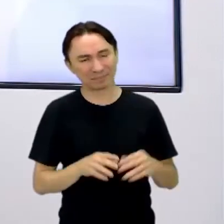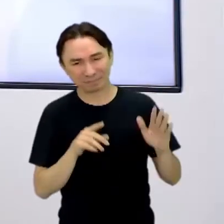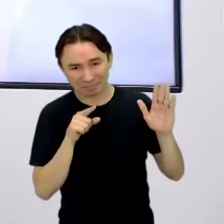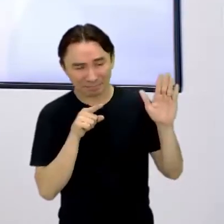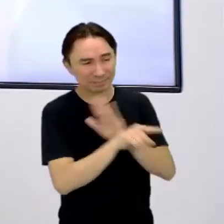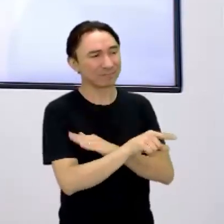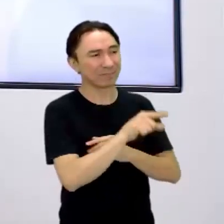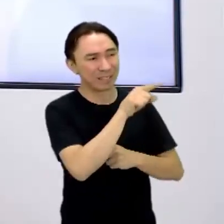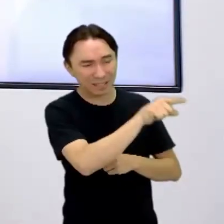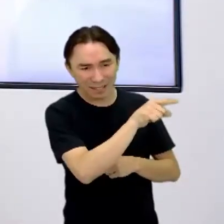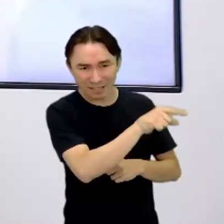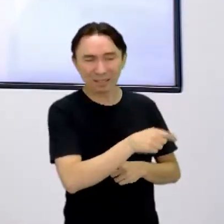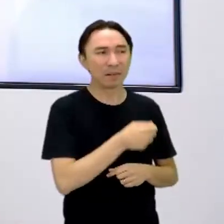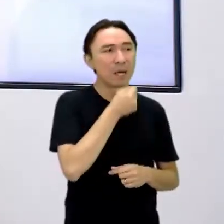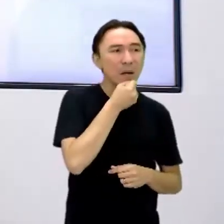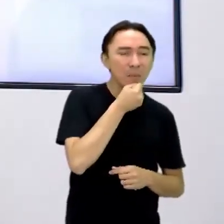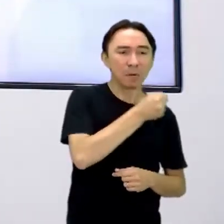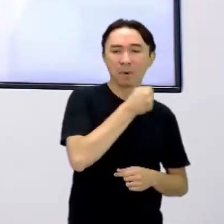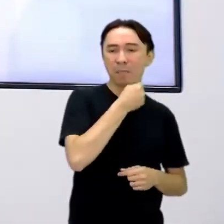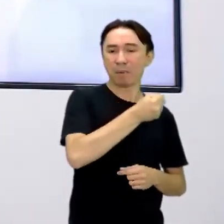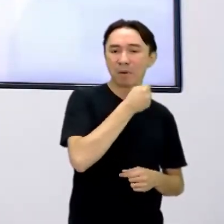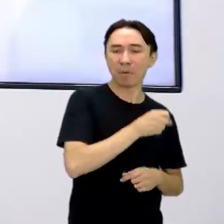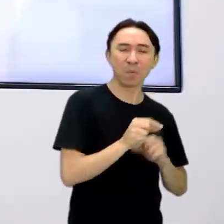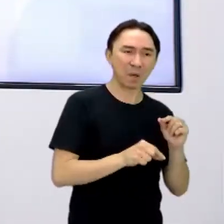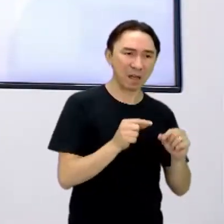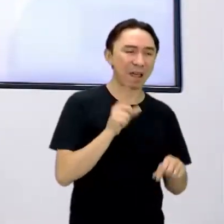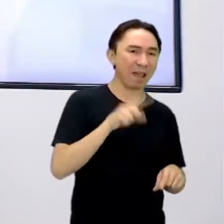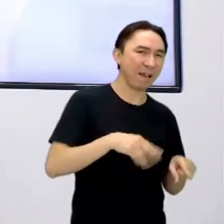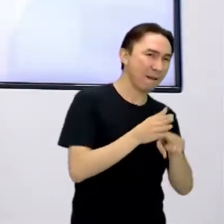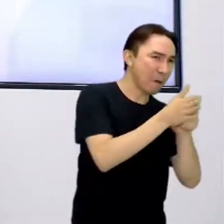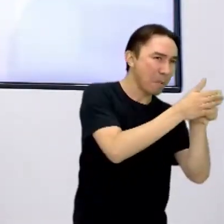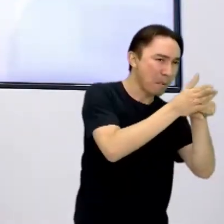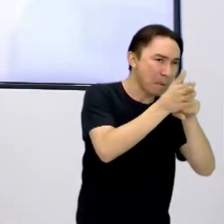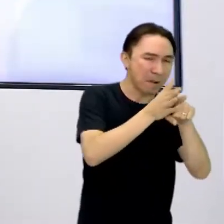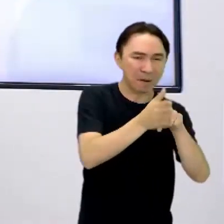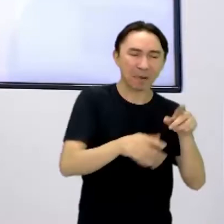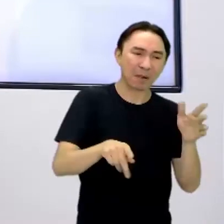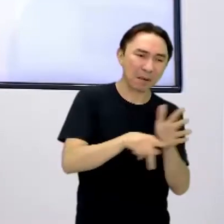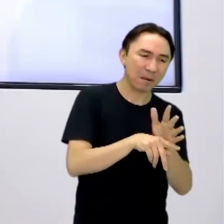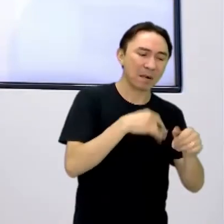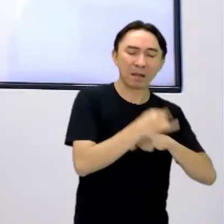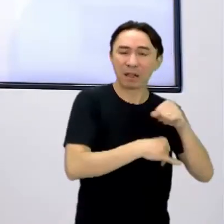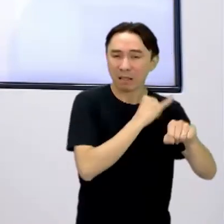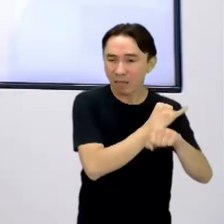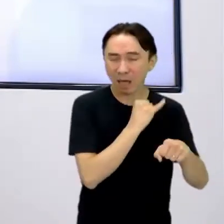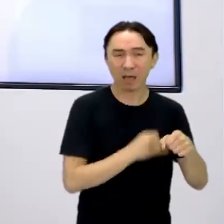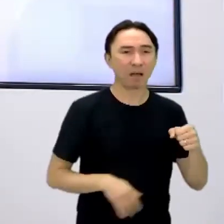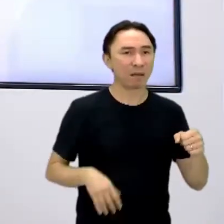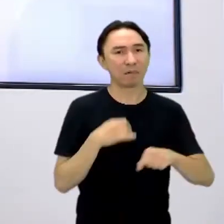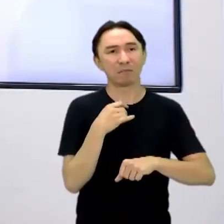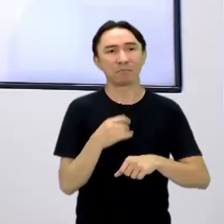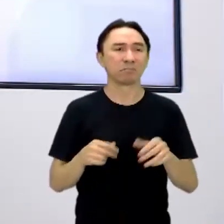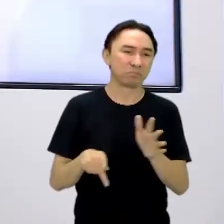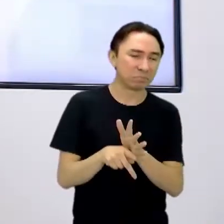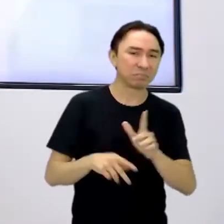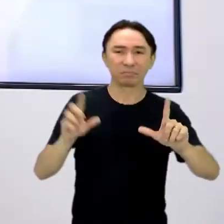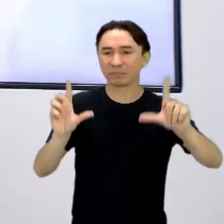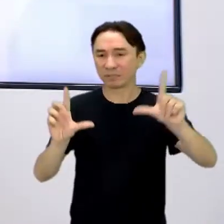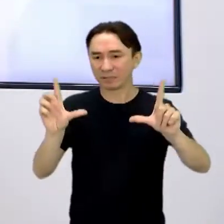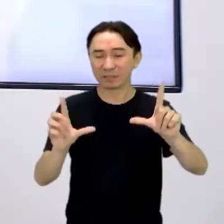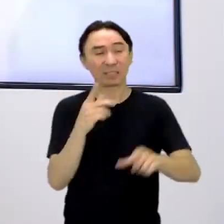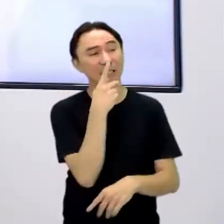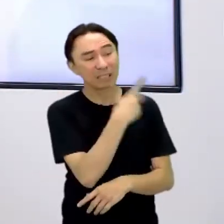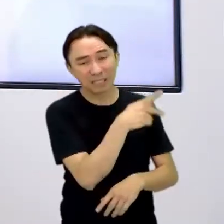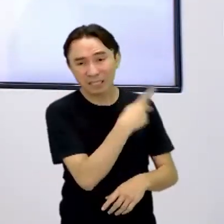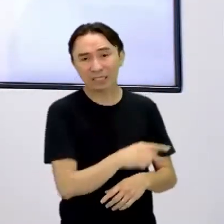jornalista investigativo, é um jornalista aí dos meios digitais, do meio televisivo, a carreira dele, durante a